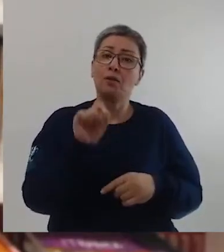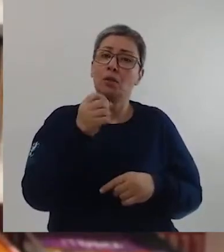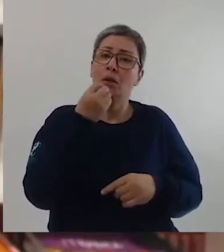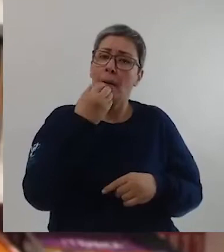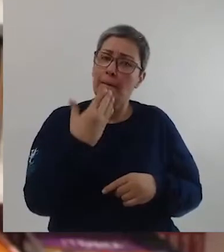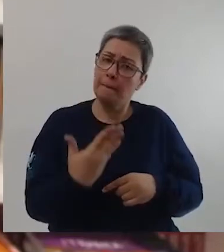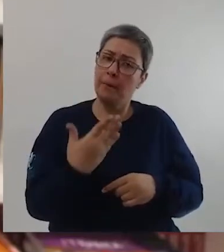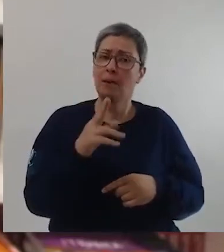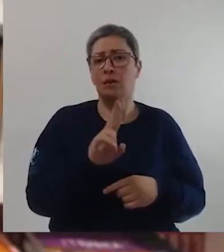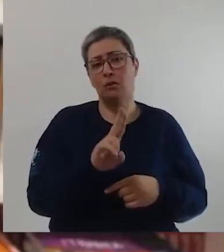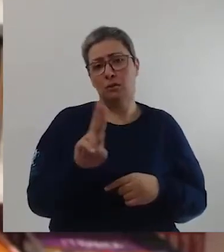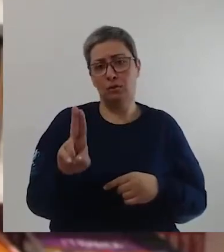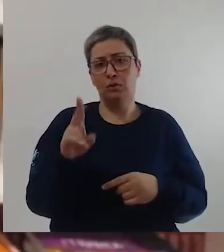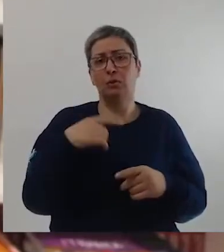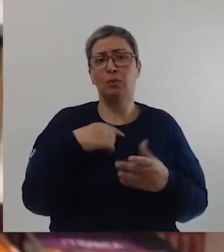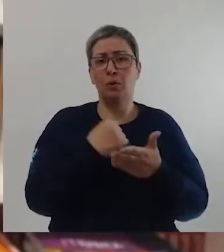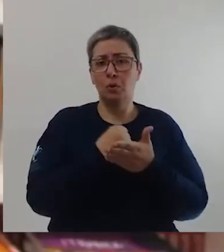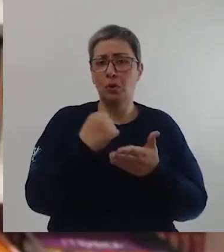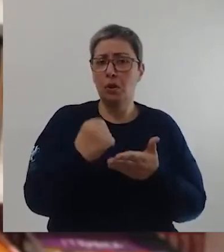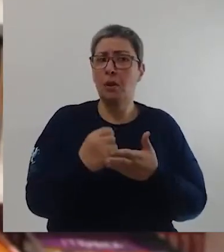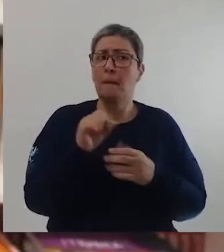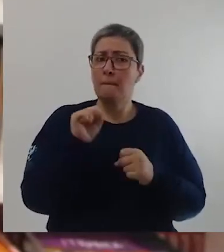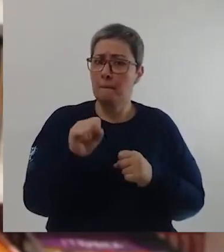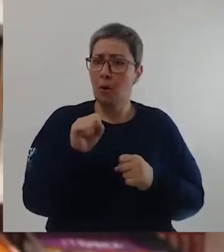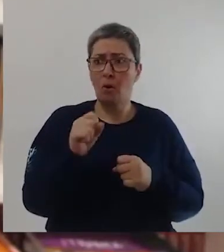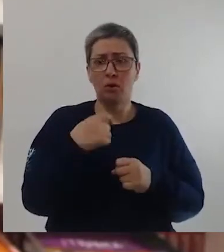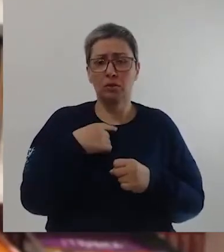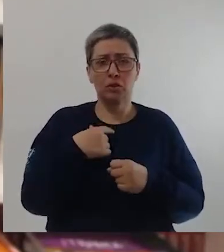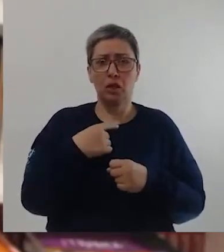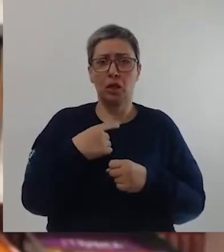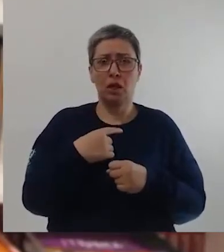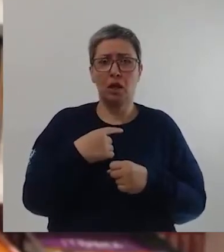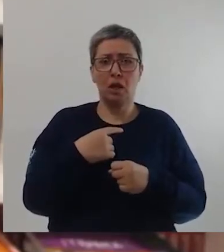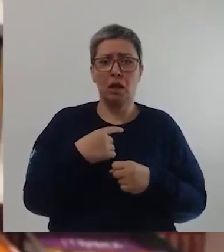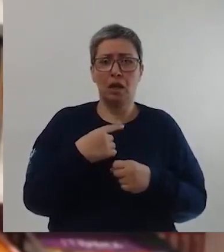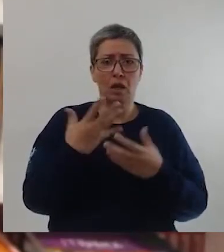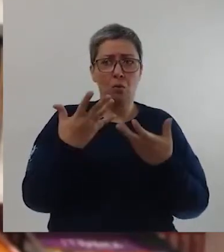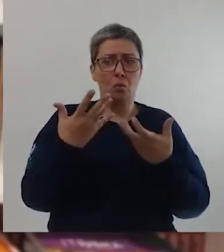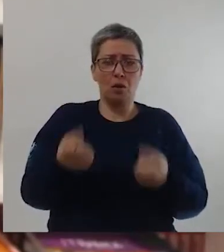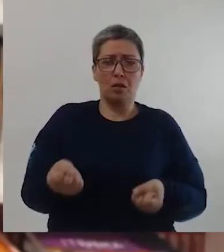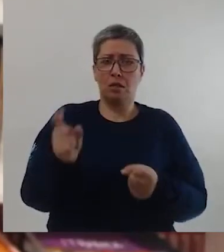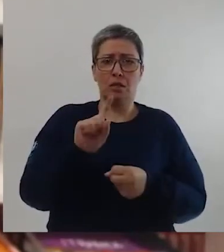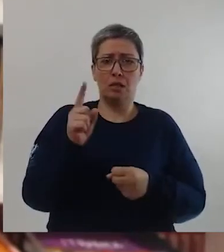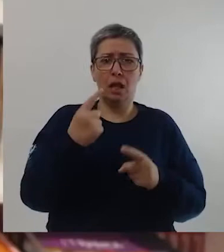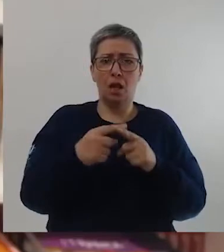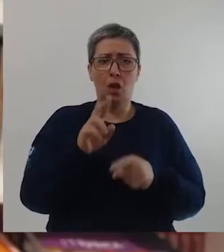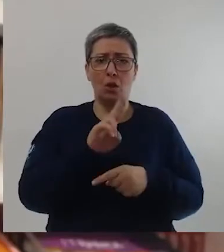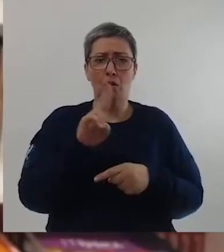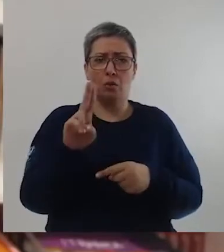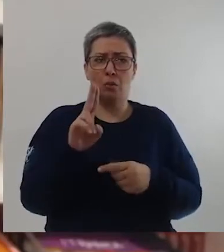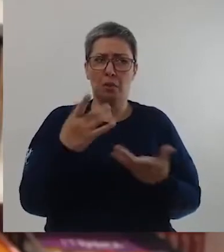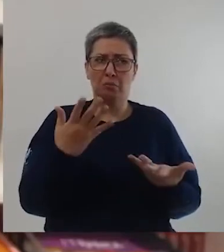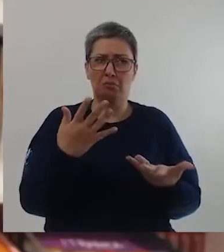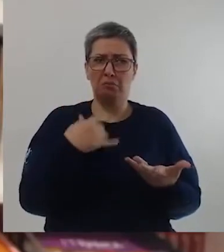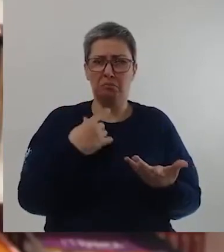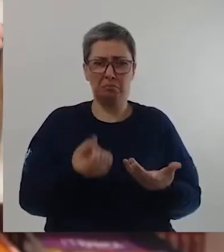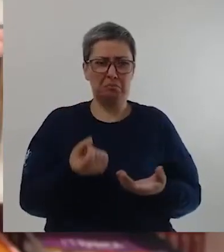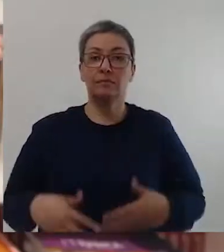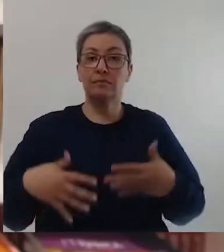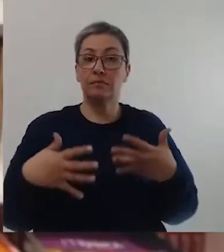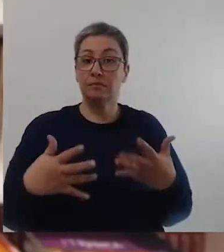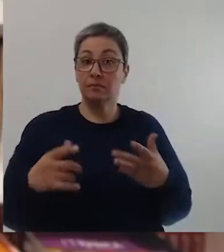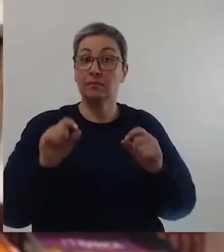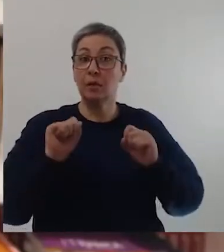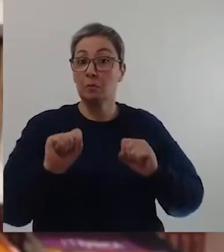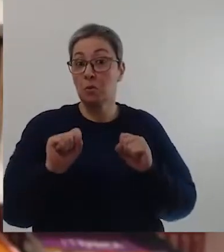escolha bem o nome né o cartório ele pode até recusar a registrar a criança o nome ir